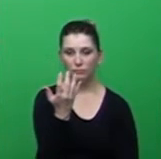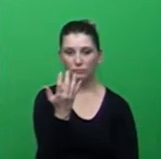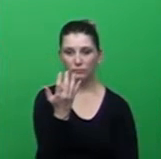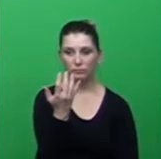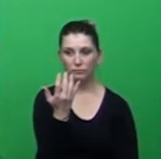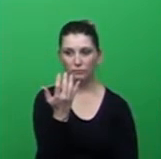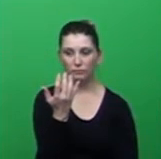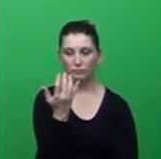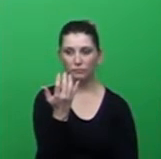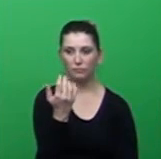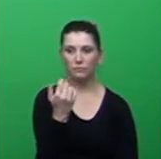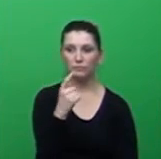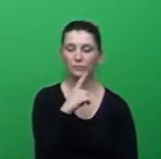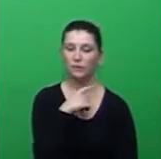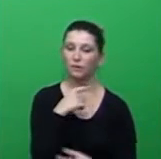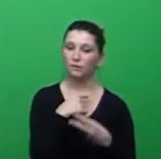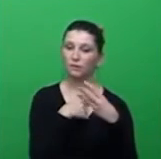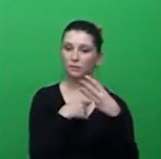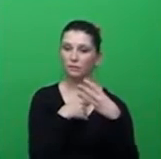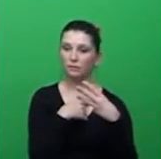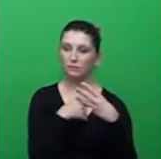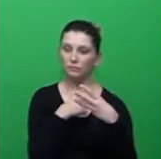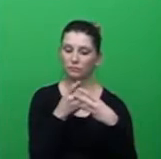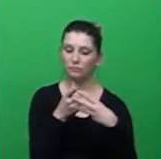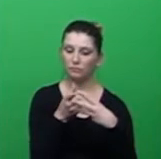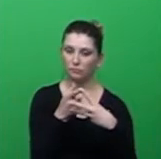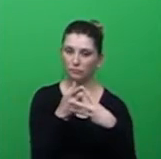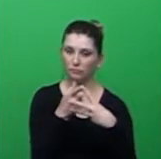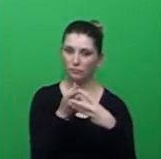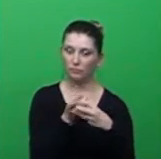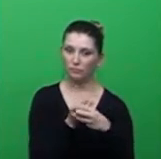ela é alicerçada em 3 pilares. Fiscalização,